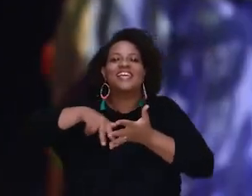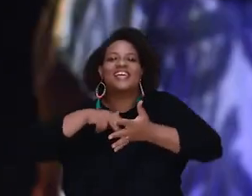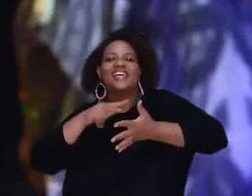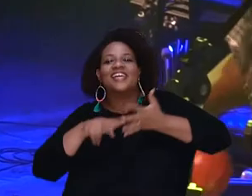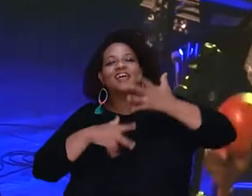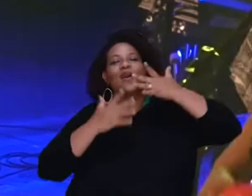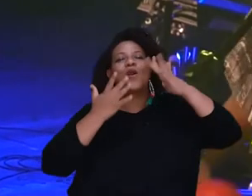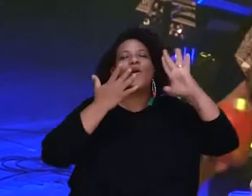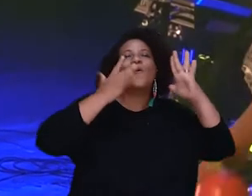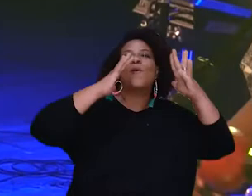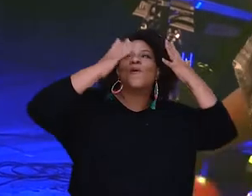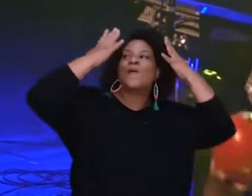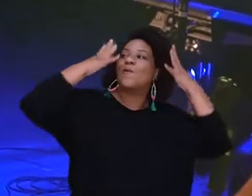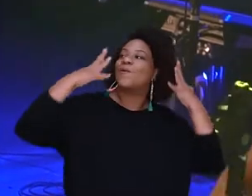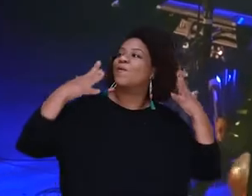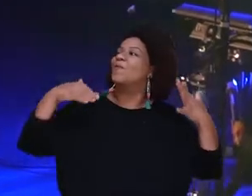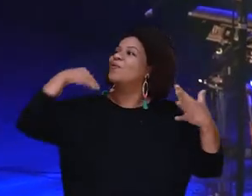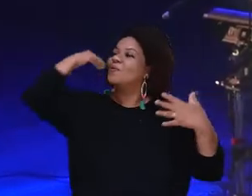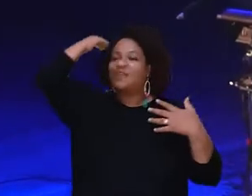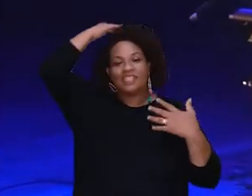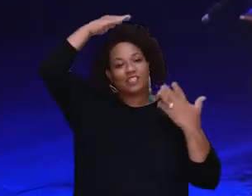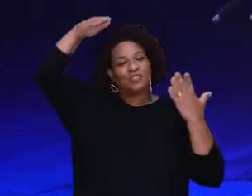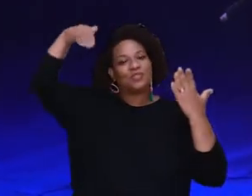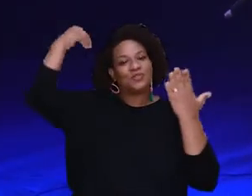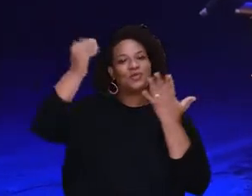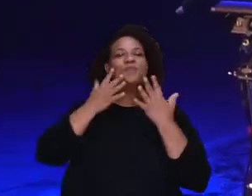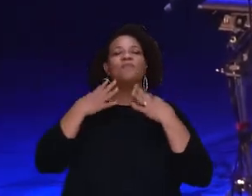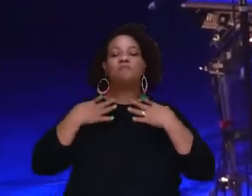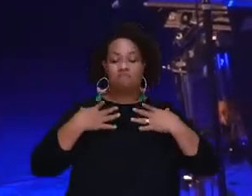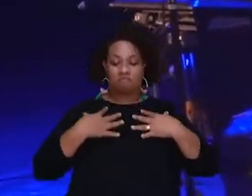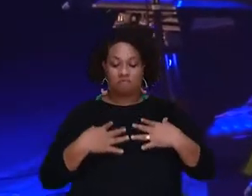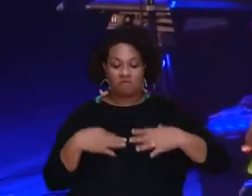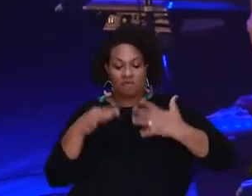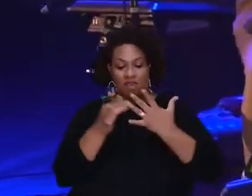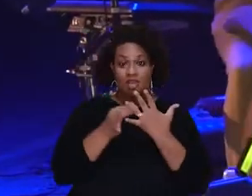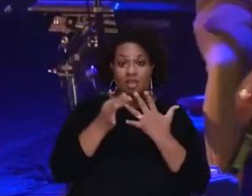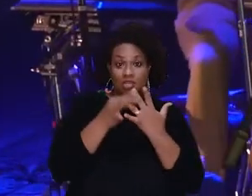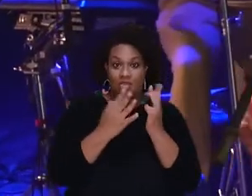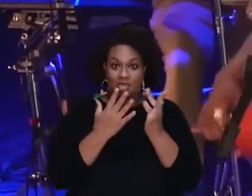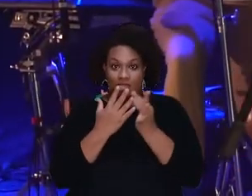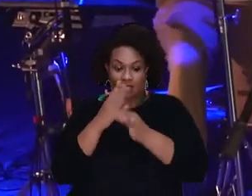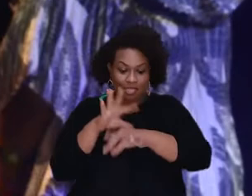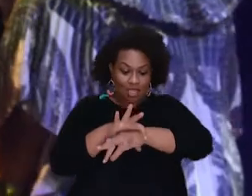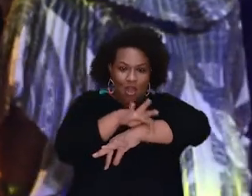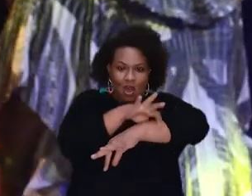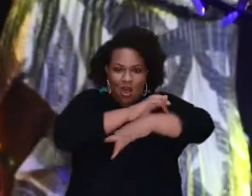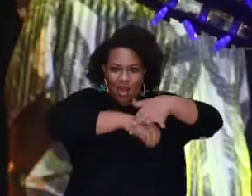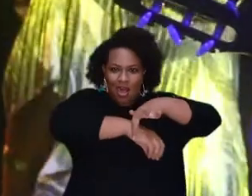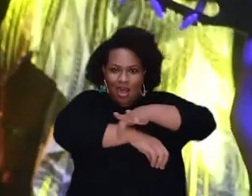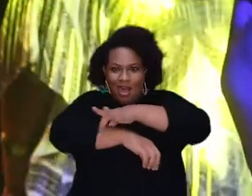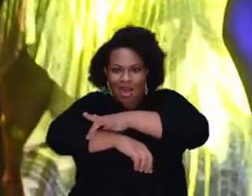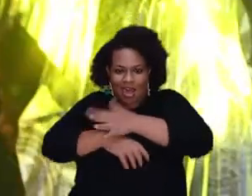cola. Vestida de ouro, turbante, pulseira, anel e cola de turmalina. Vestida de ouro,